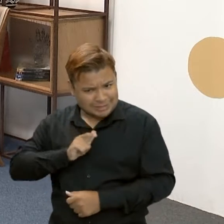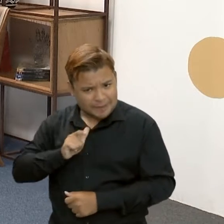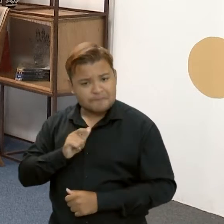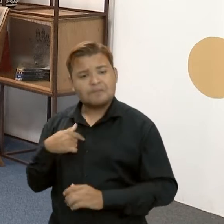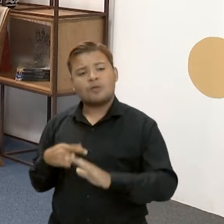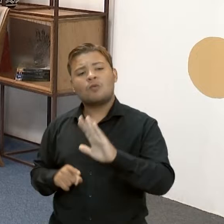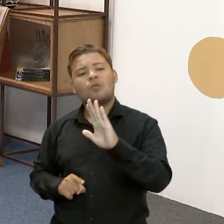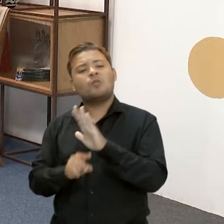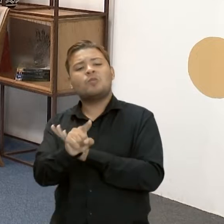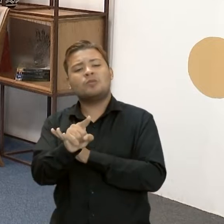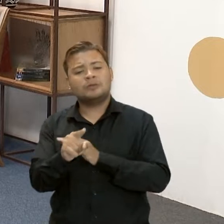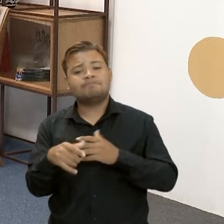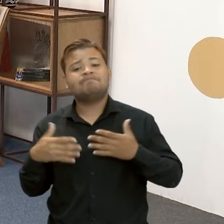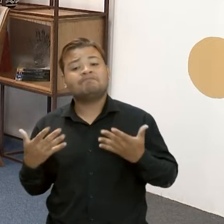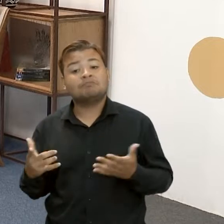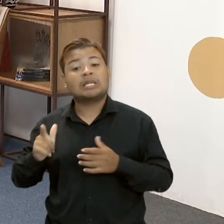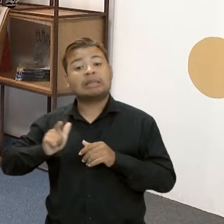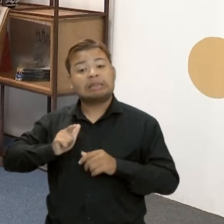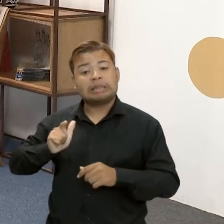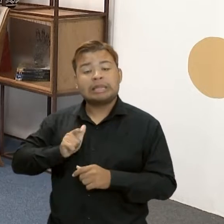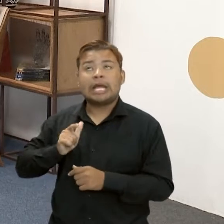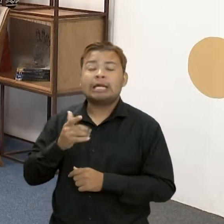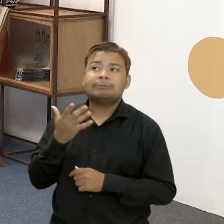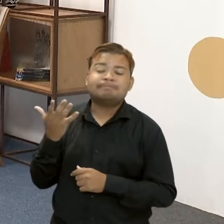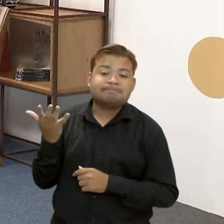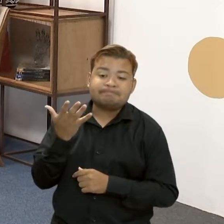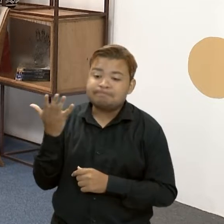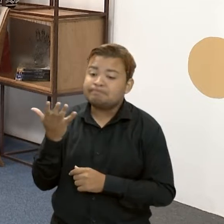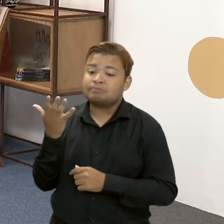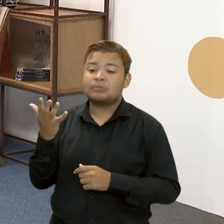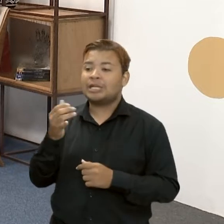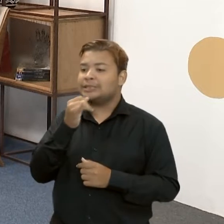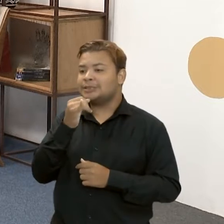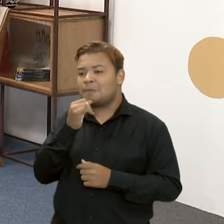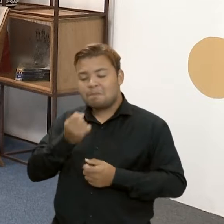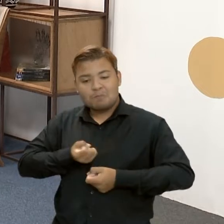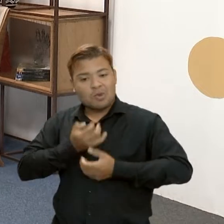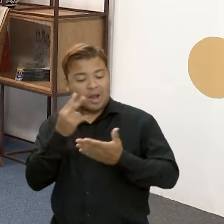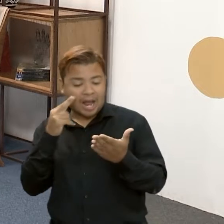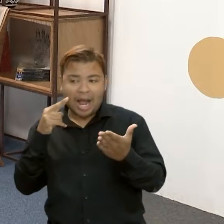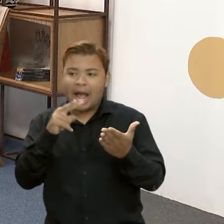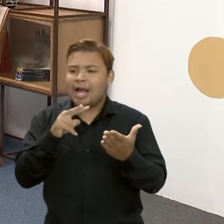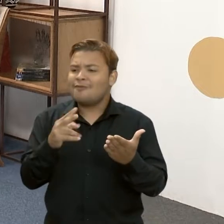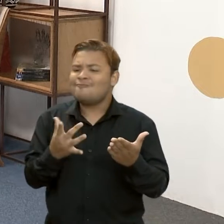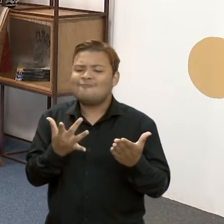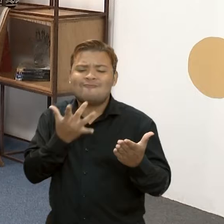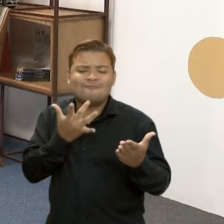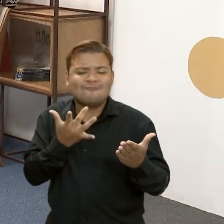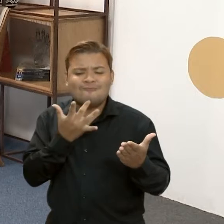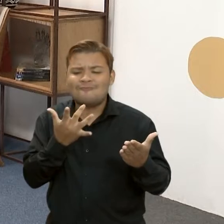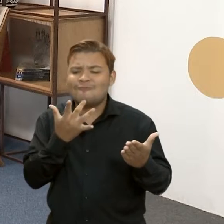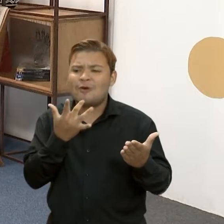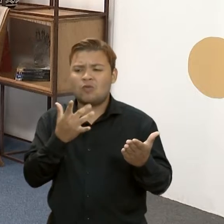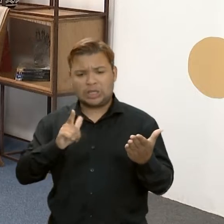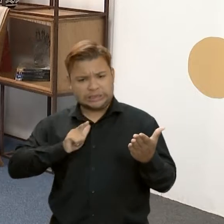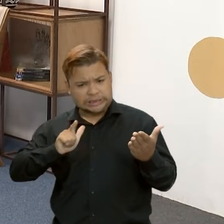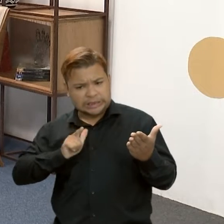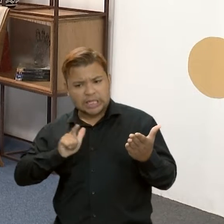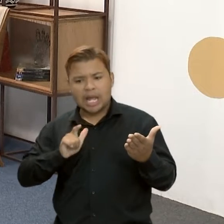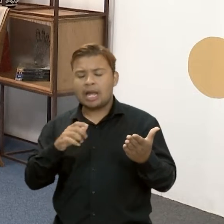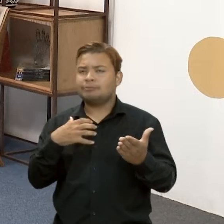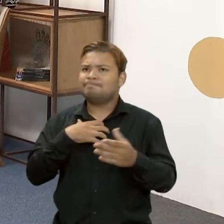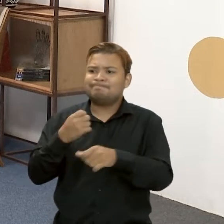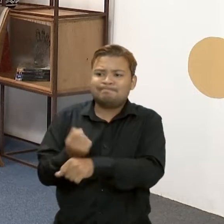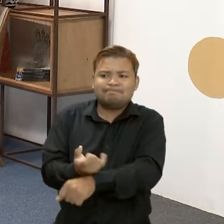queria perguntar se tem algum que virou o favorito de vocês ou algo que mais